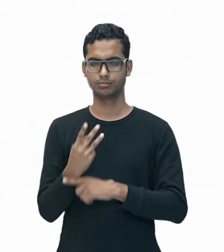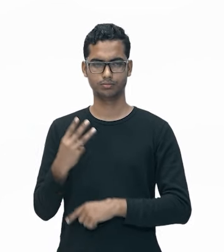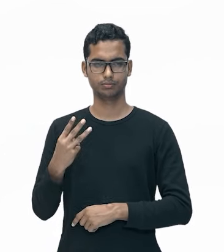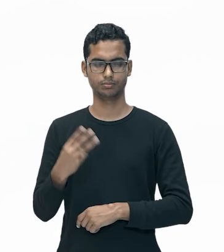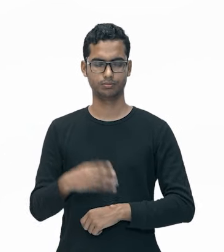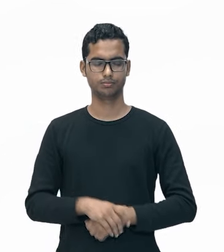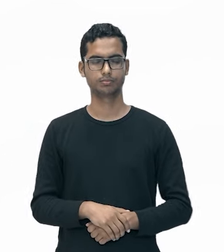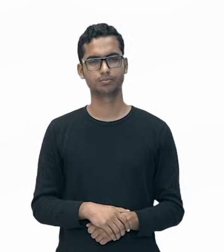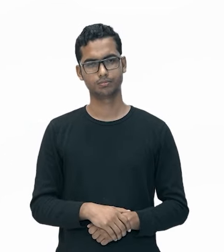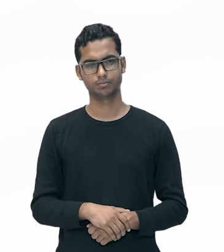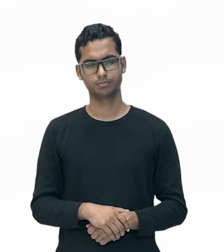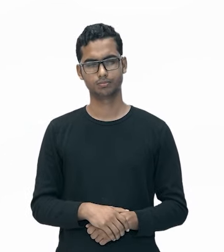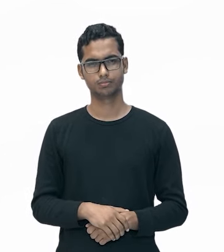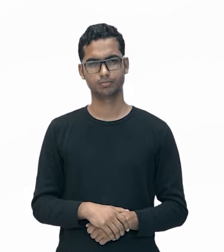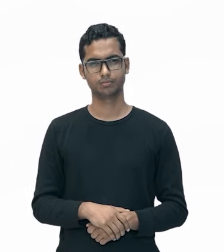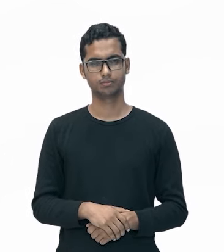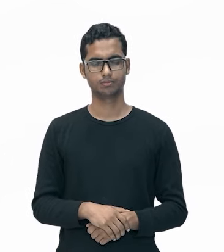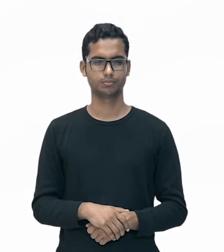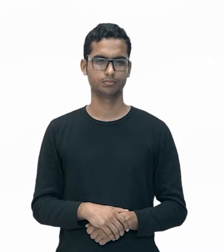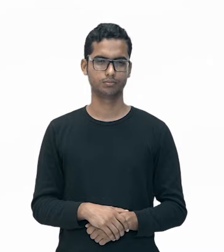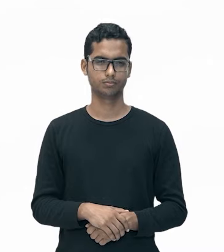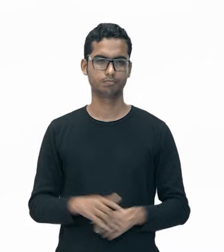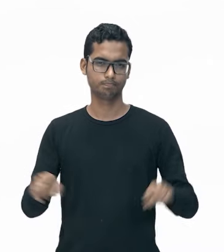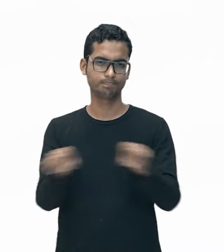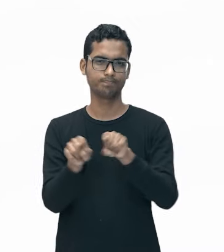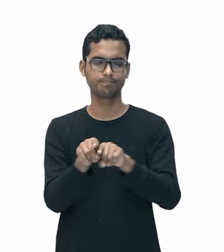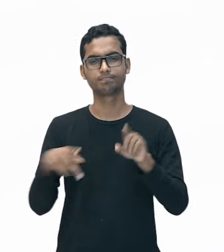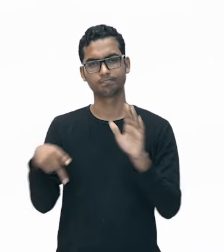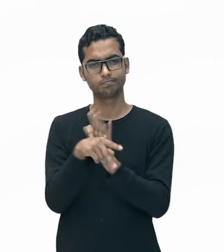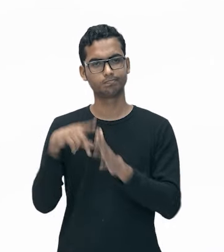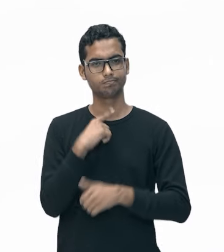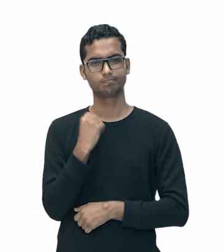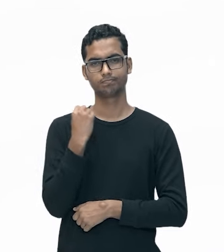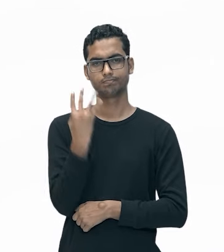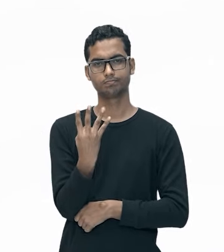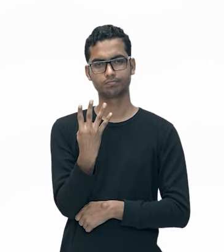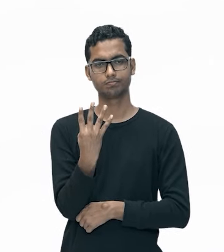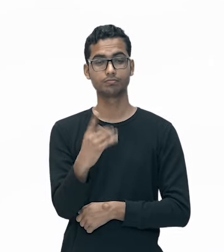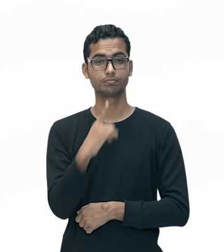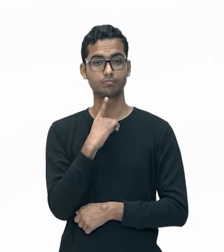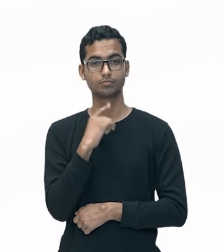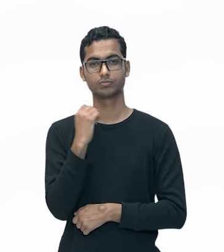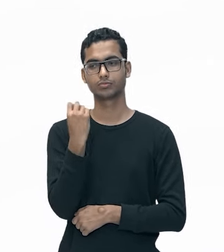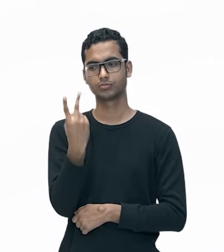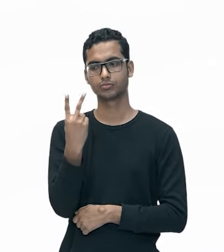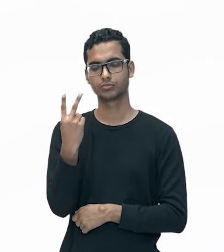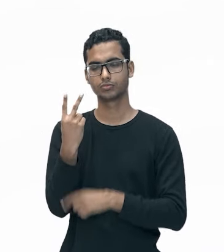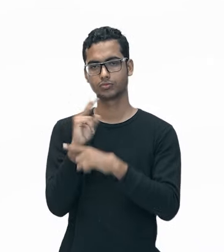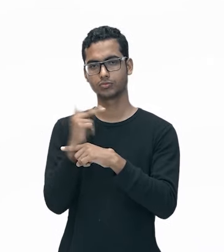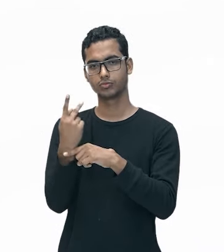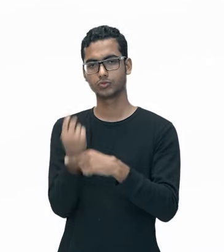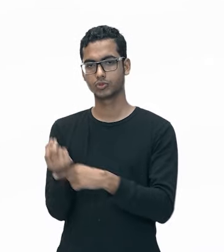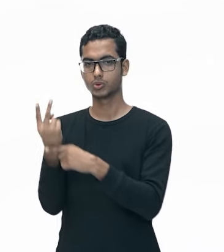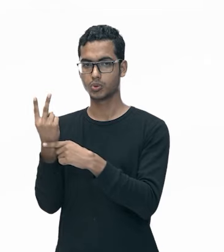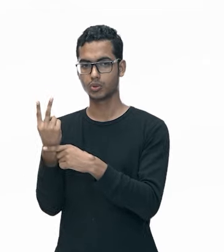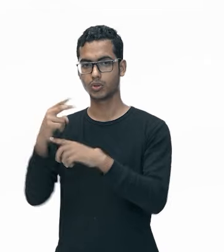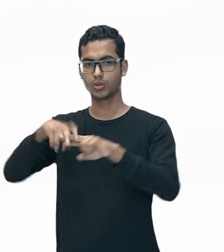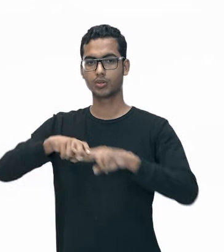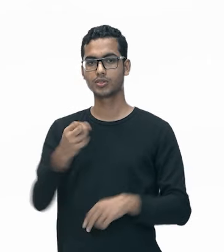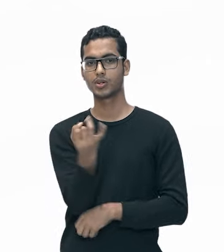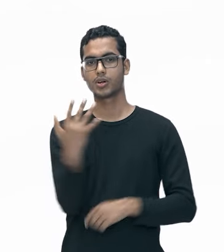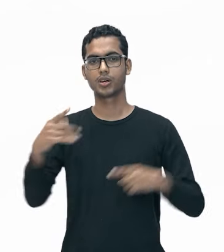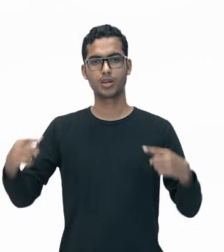já somados aqui ó no no carbono 4 nós temos mais dois né por conta da quantidade de